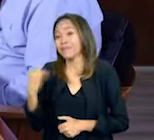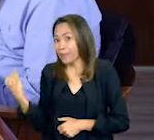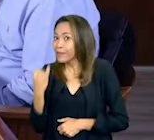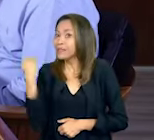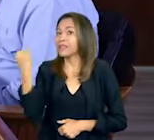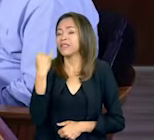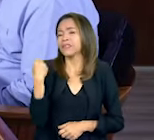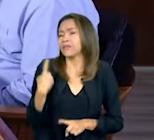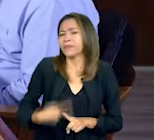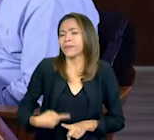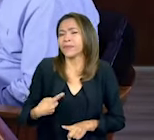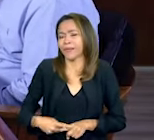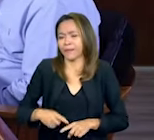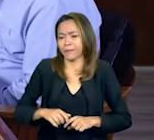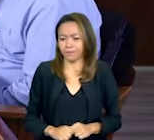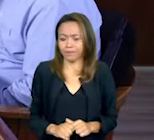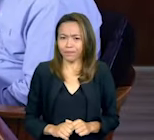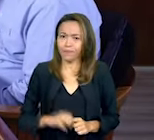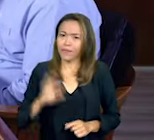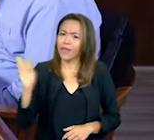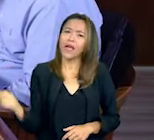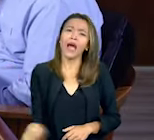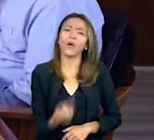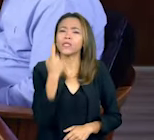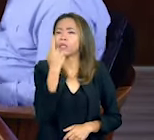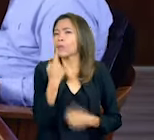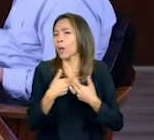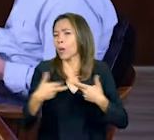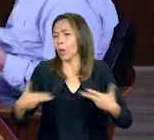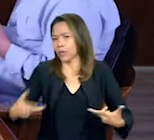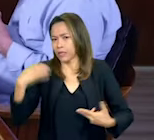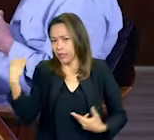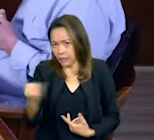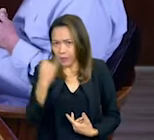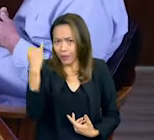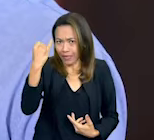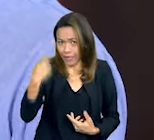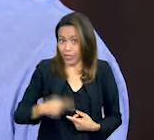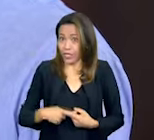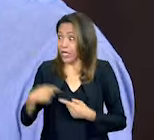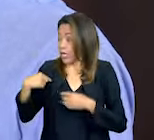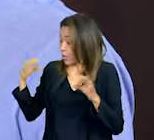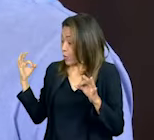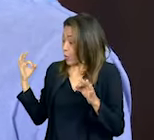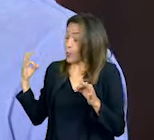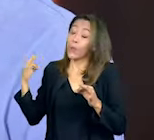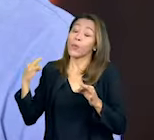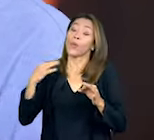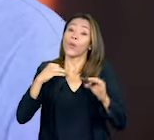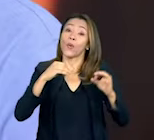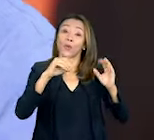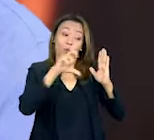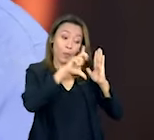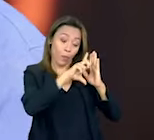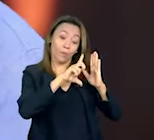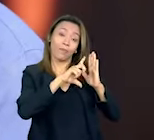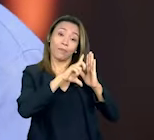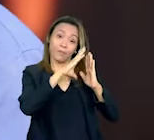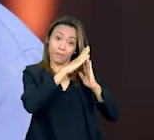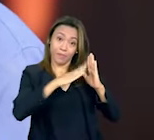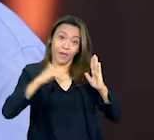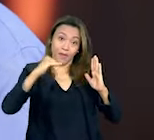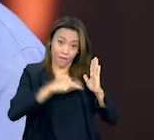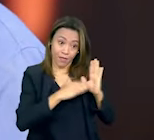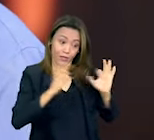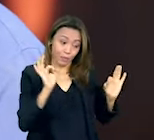Show, aconteceu uma coisa importante. Eu ontem saí do palácio e vim para casa pensando em fazer uma entrevista